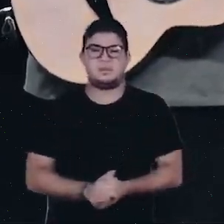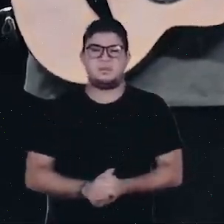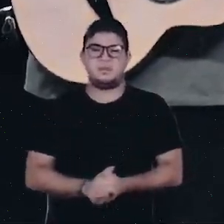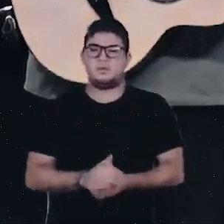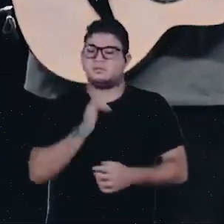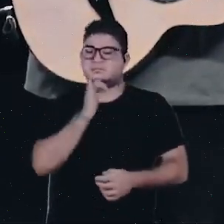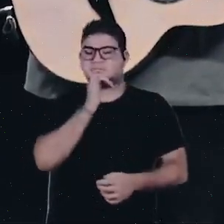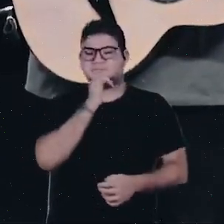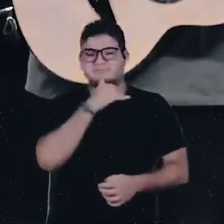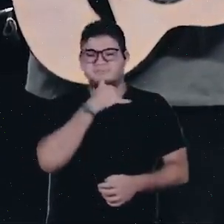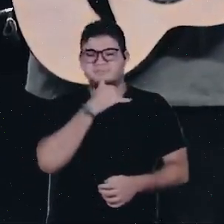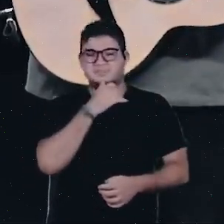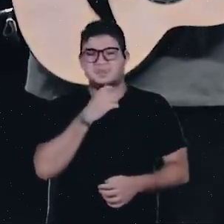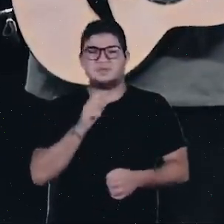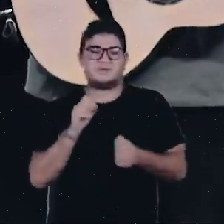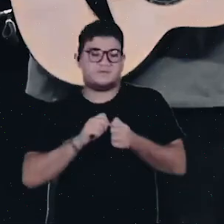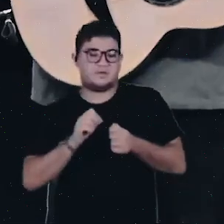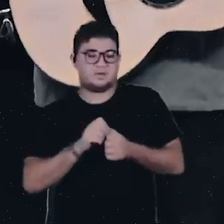você fazer com as outras pessoas.